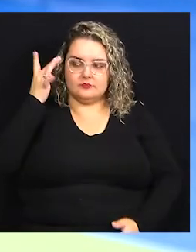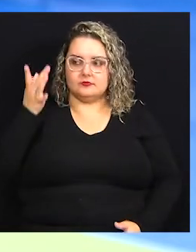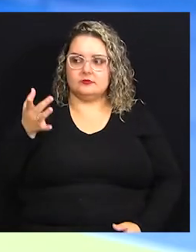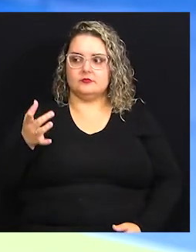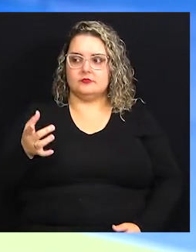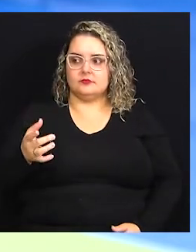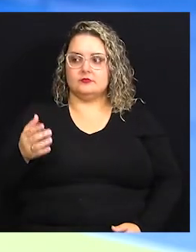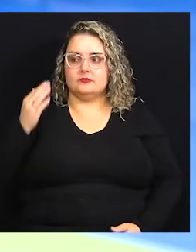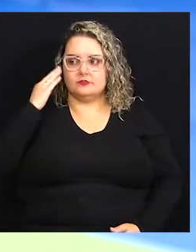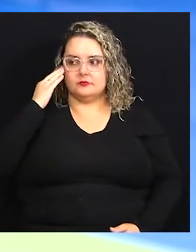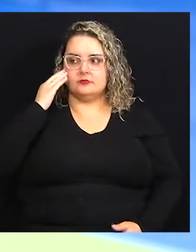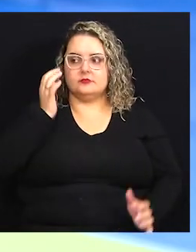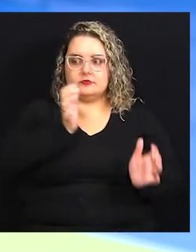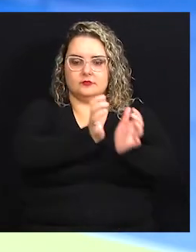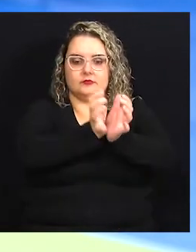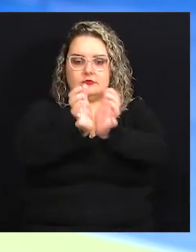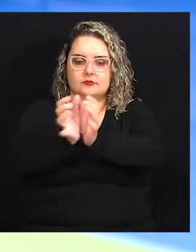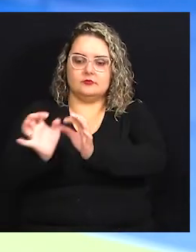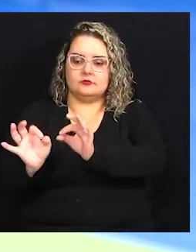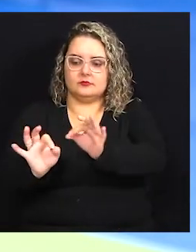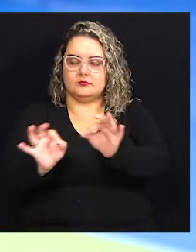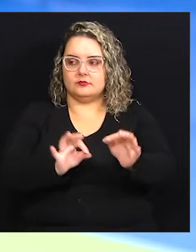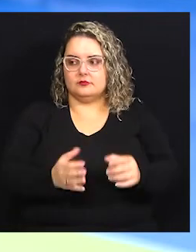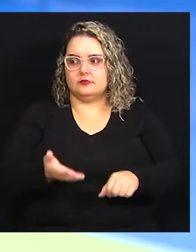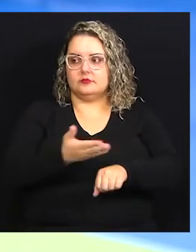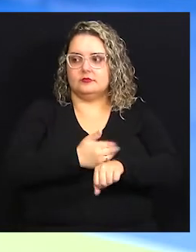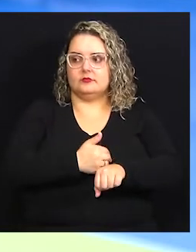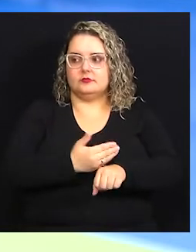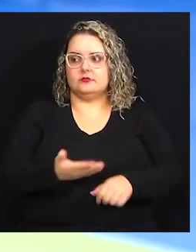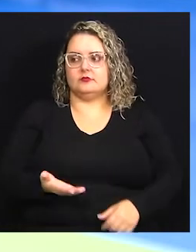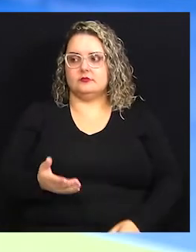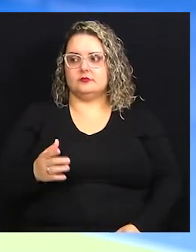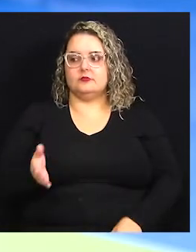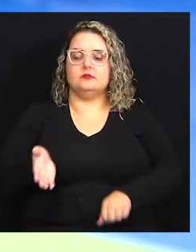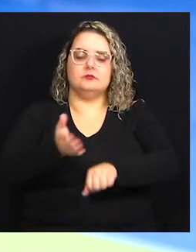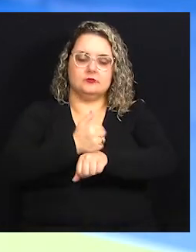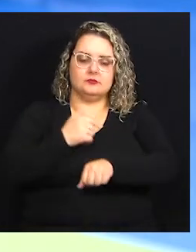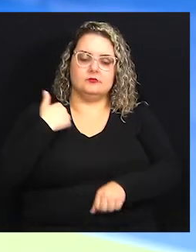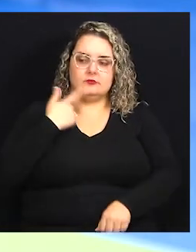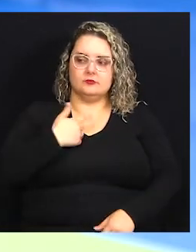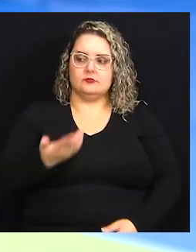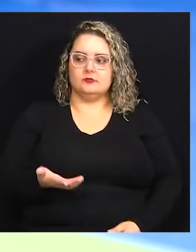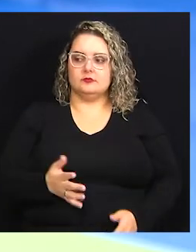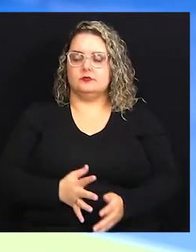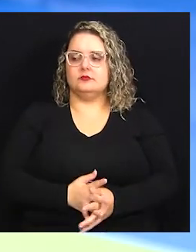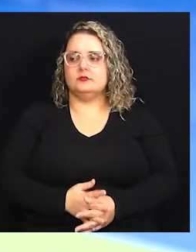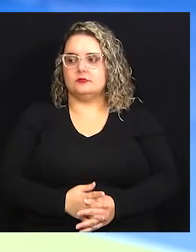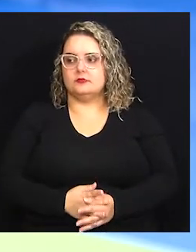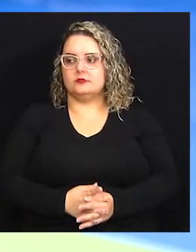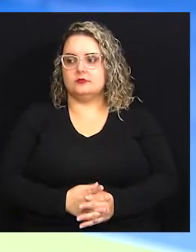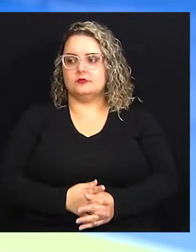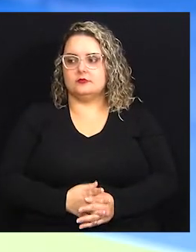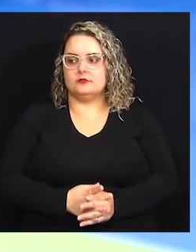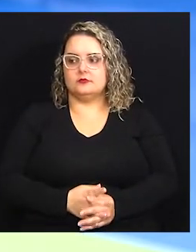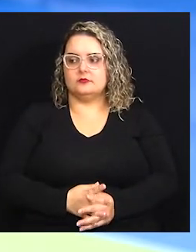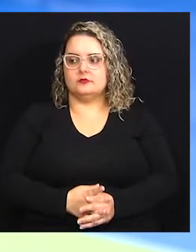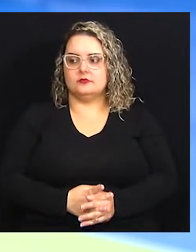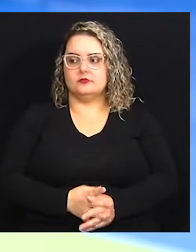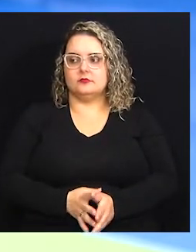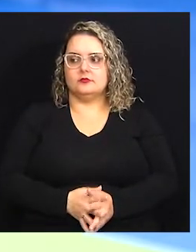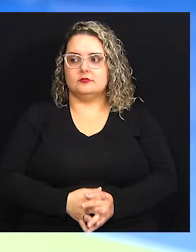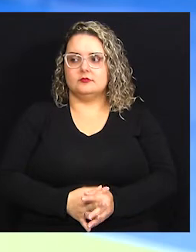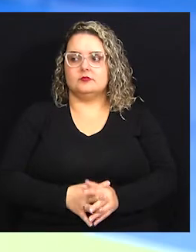porque eu já sei de algumas equipes que estão montadas, né? Que montaram antes da gente, né? Anteriormente a nós.